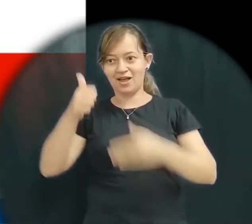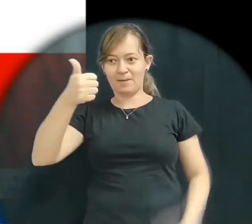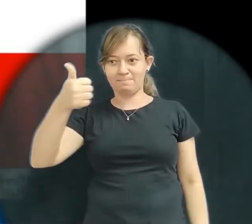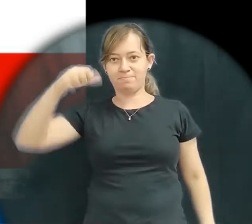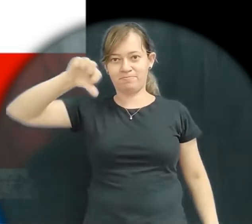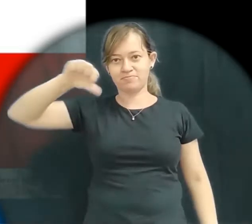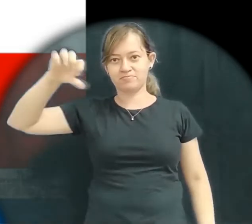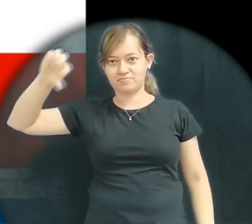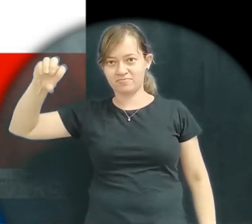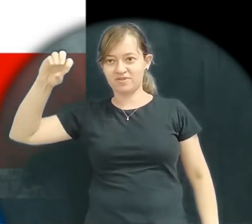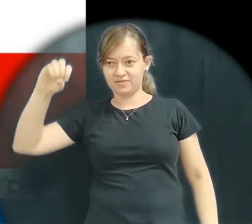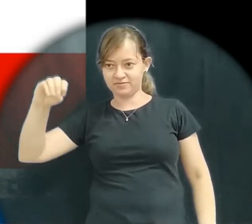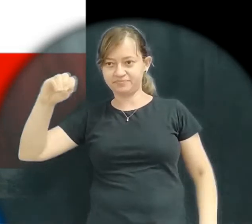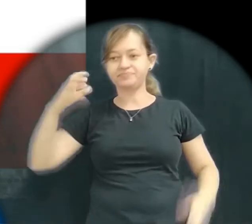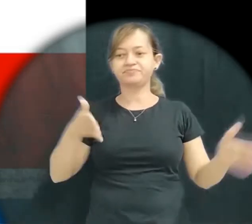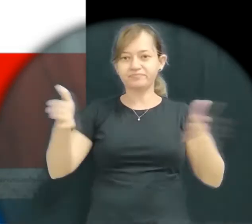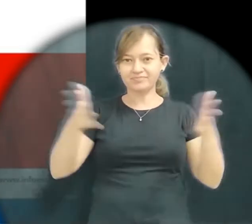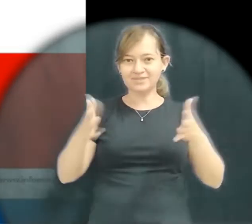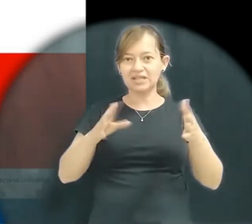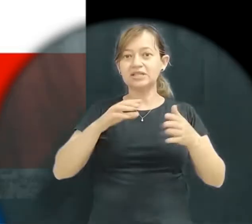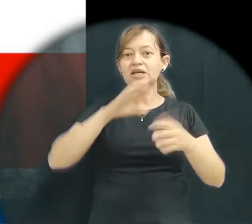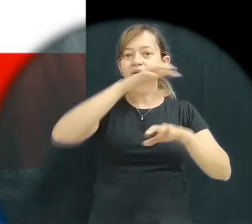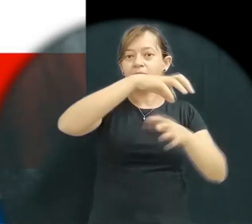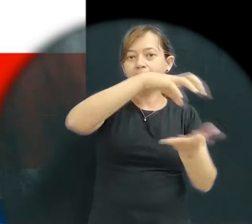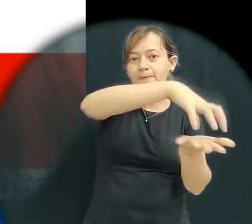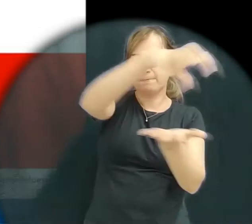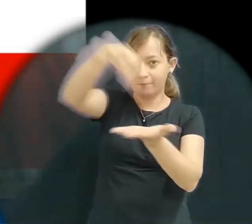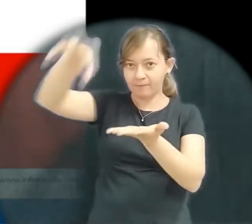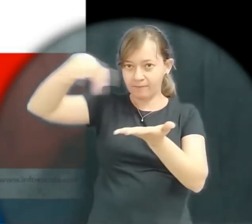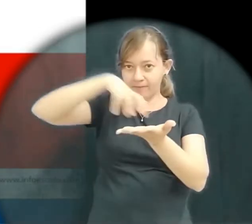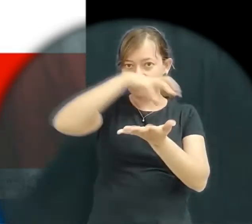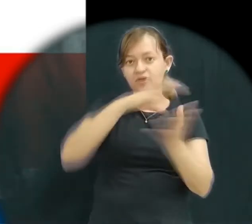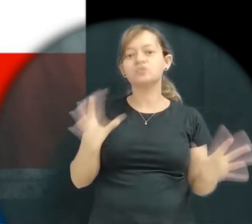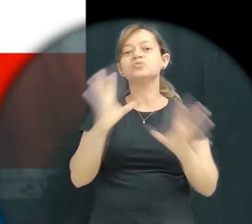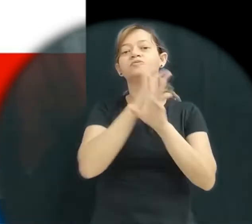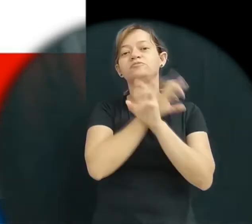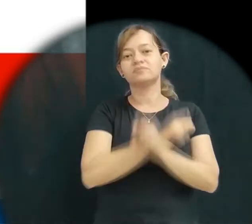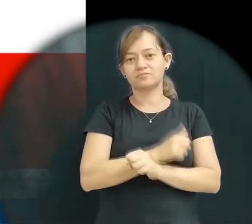O país dissolveu-se em 15 repúblicas e assim